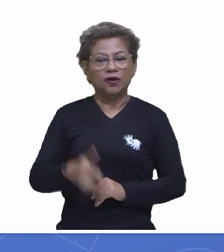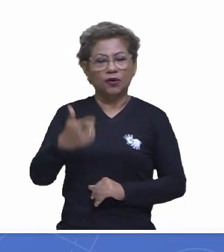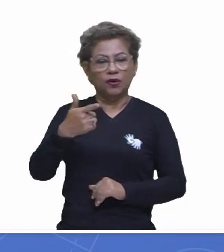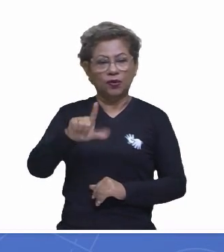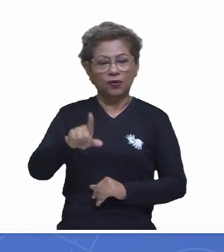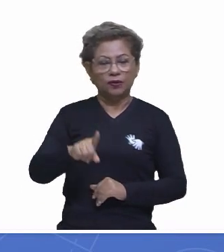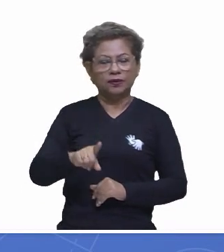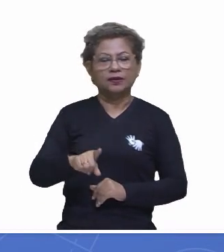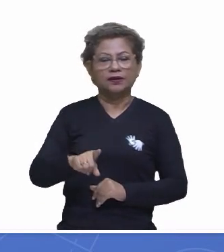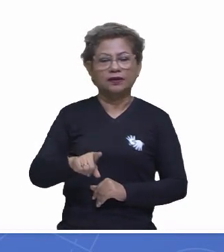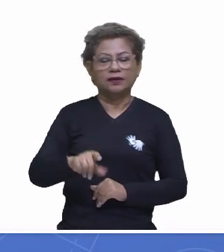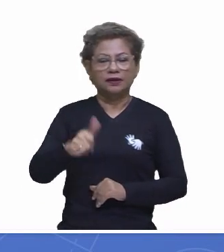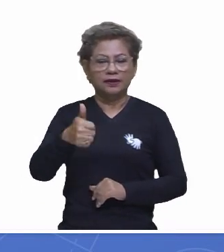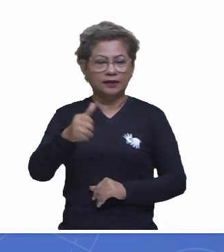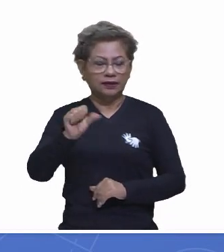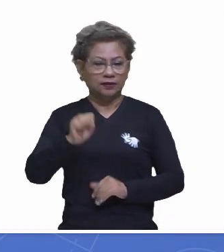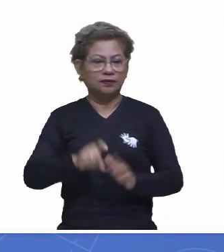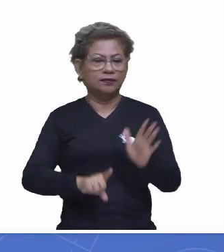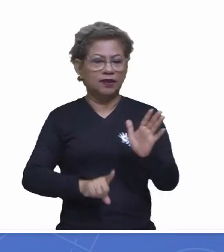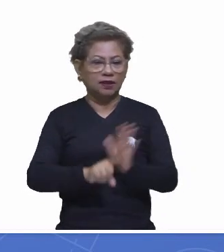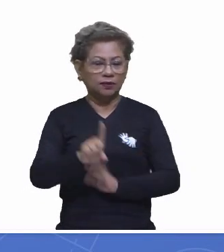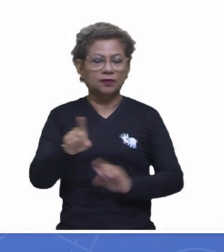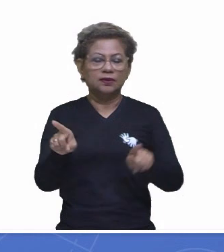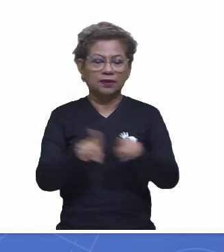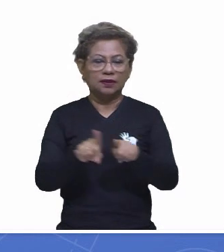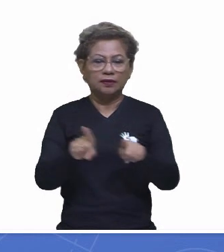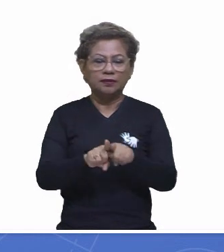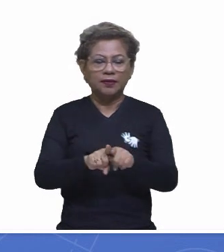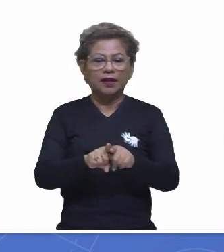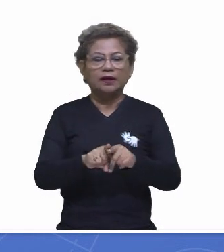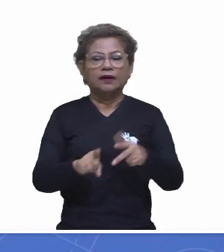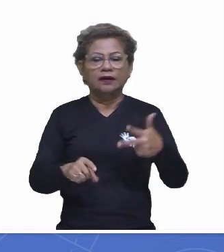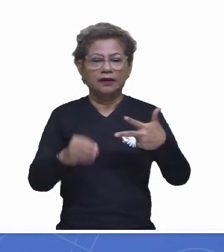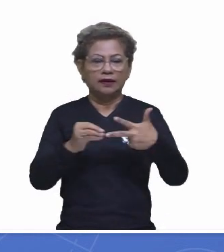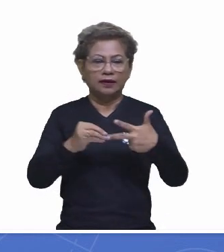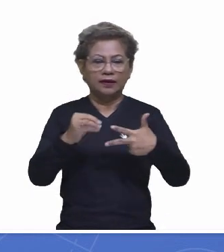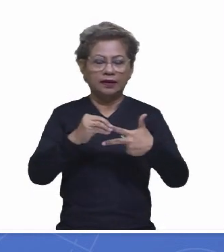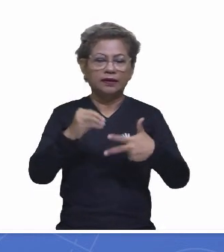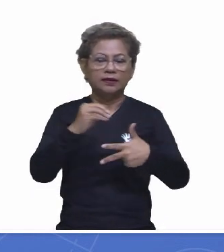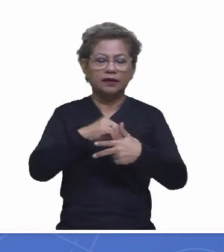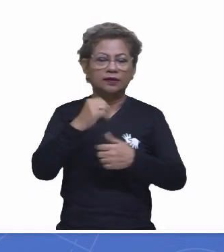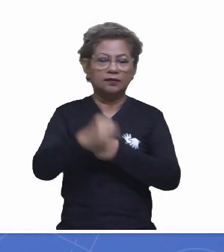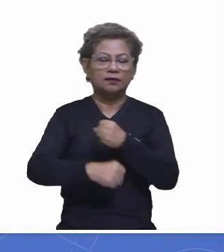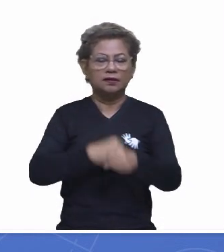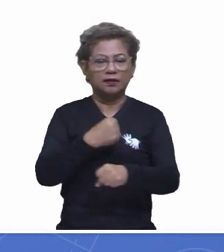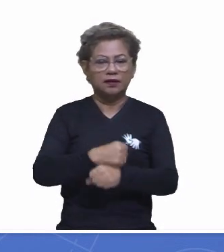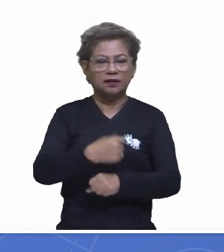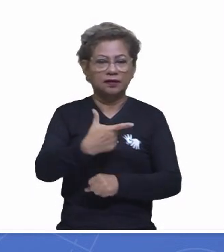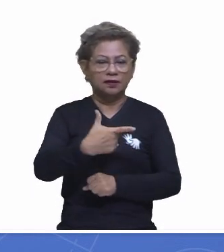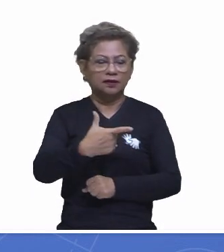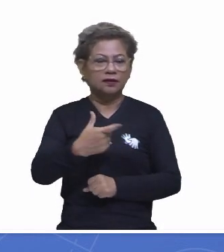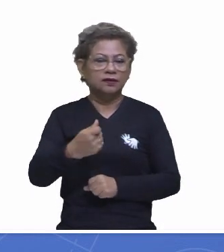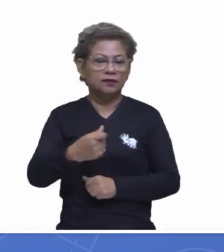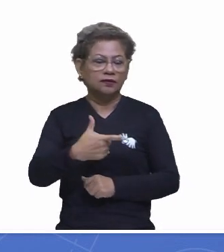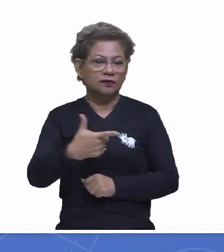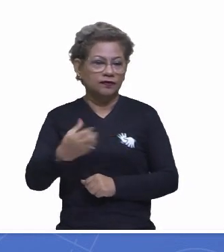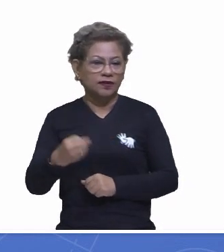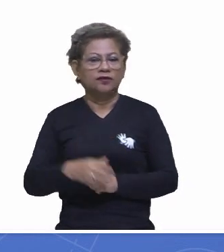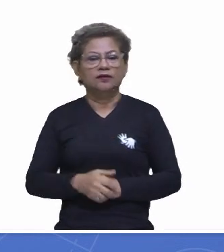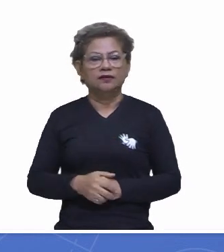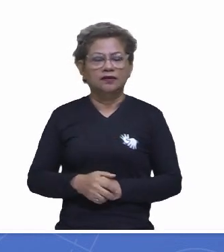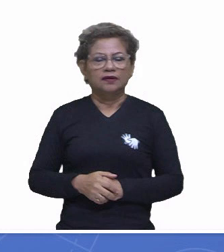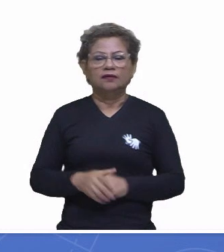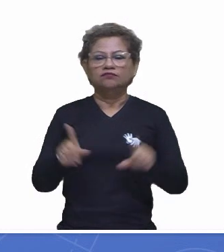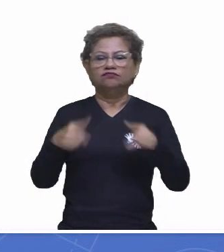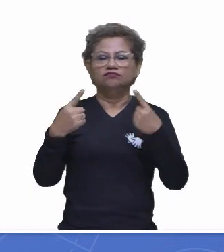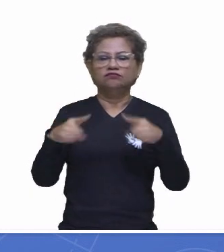questão também é uma questão do Enem de 2020 e traz a letra de uma canção bastante conhecida. Já podem enviar